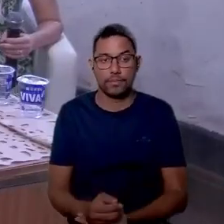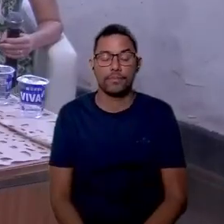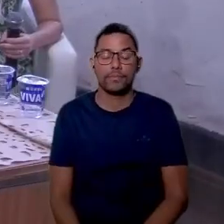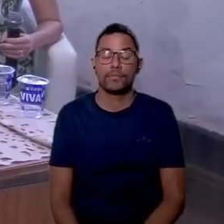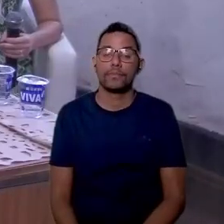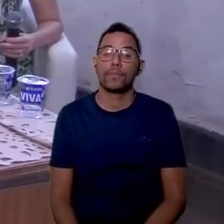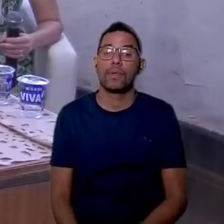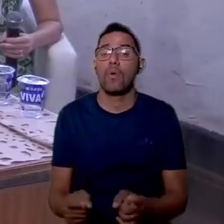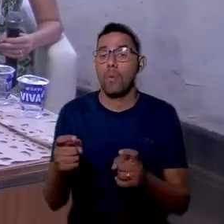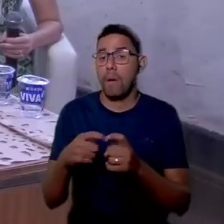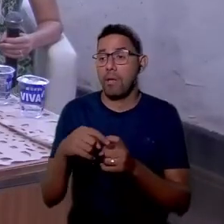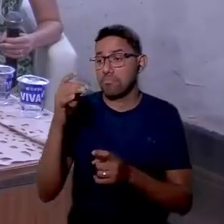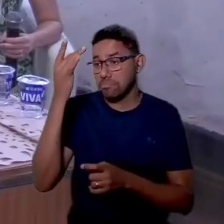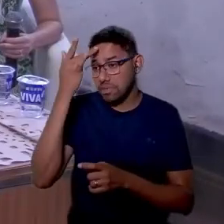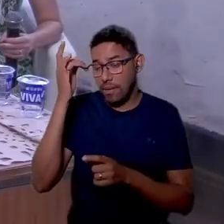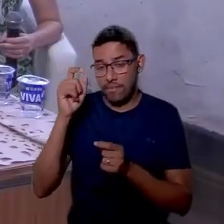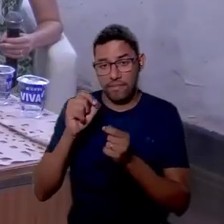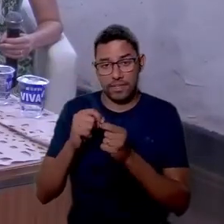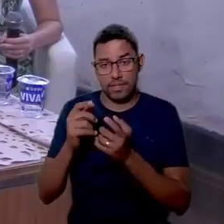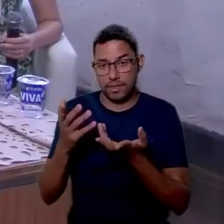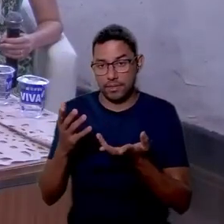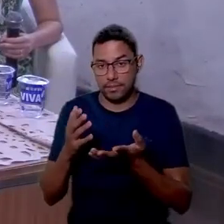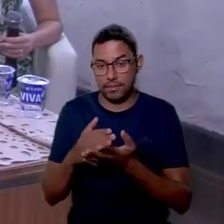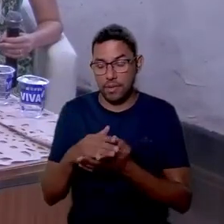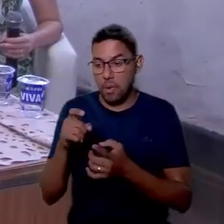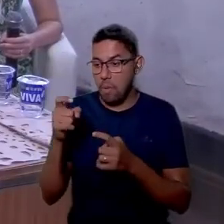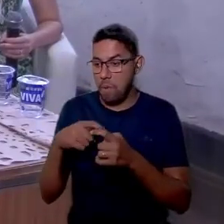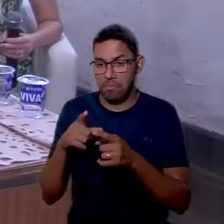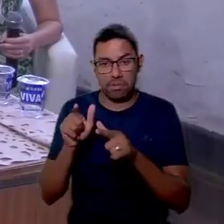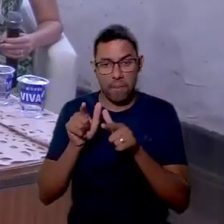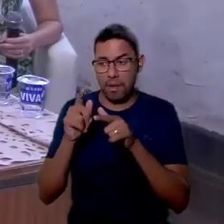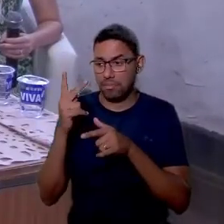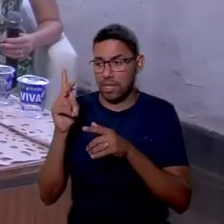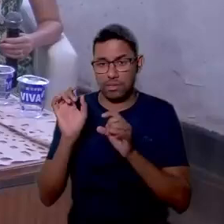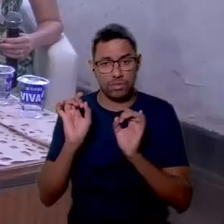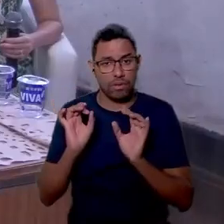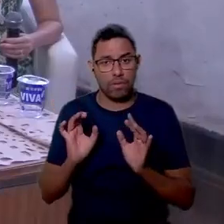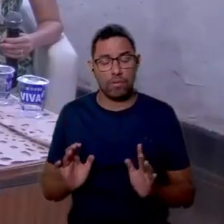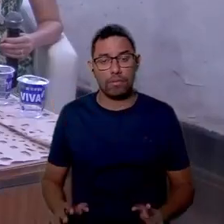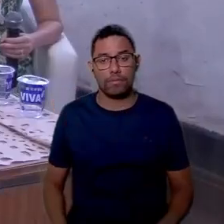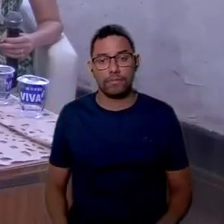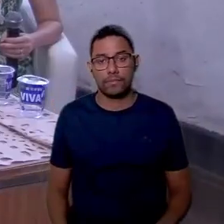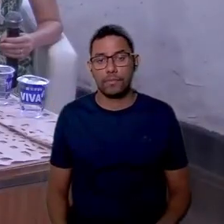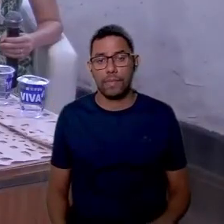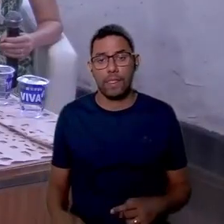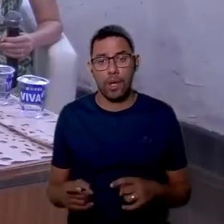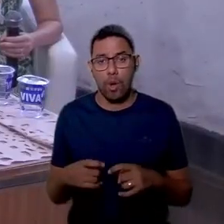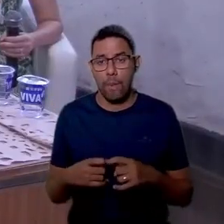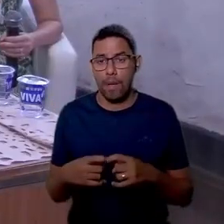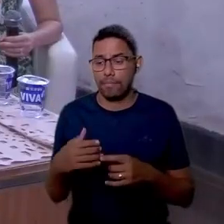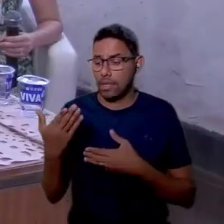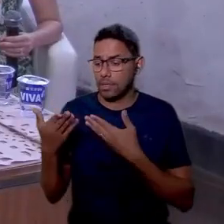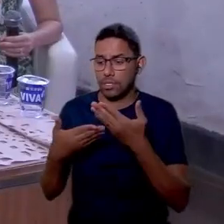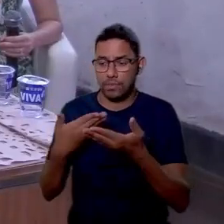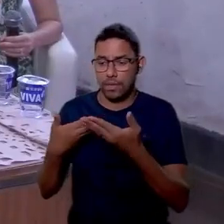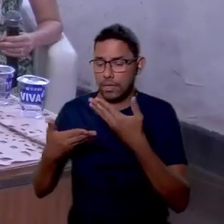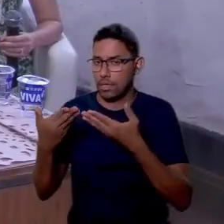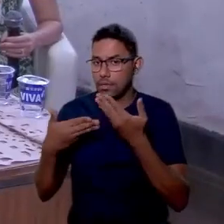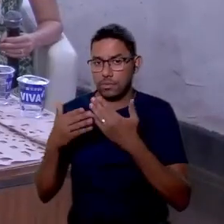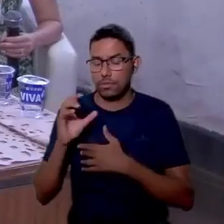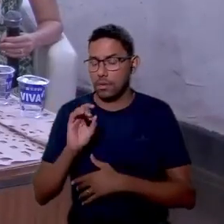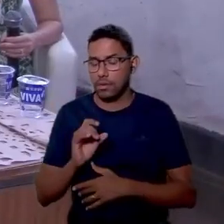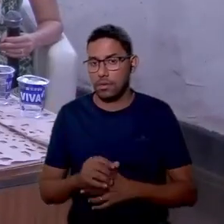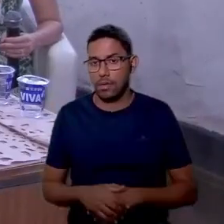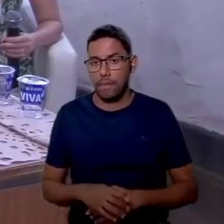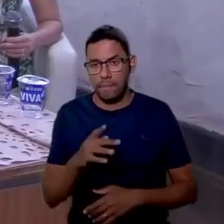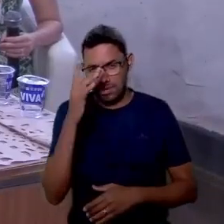O médico nem sabe que eu estou fazendo isso. O médico está fazendo o trabalho dele. O médico está prestando um serviço. Aí